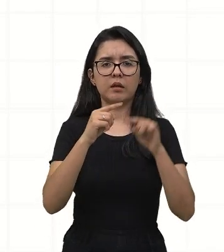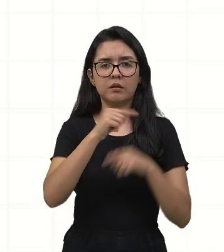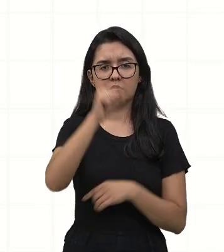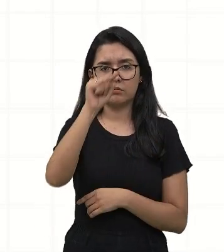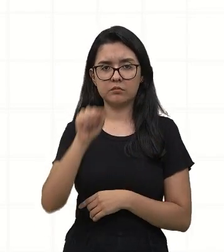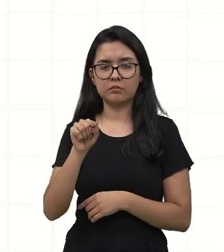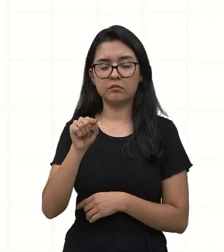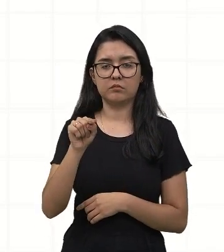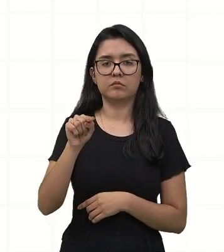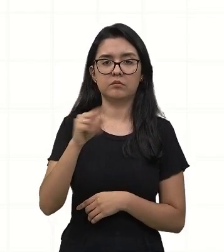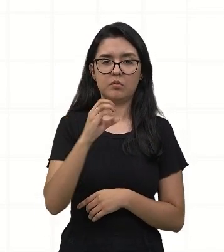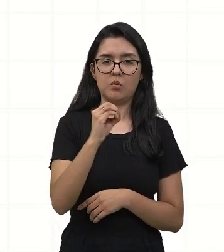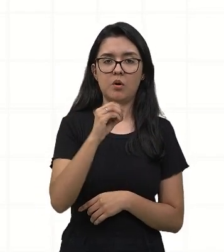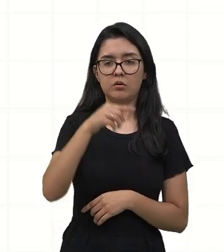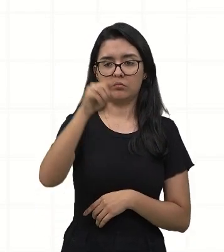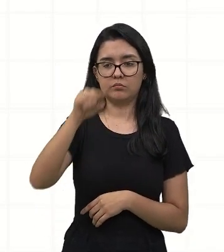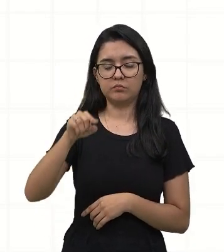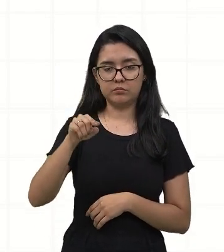circunflexo?